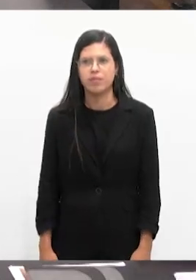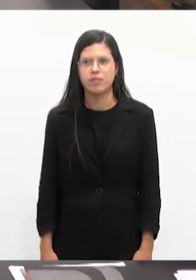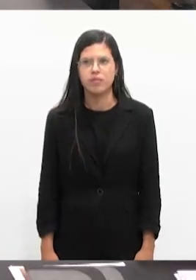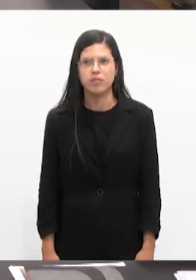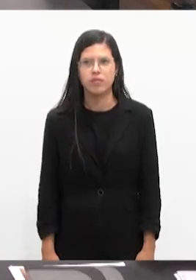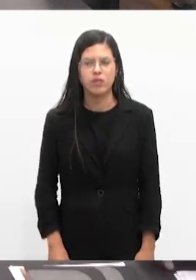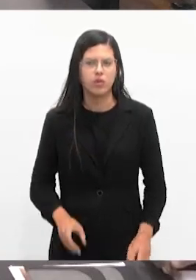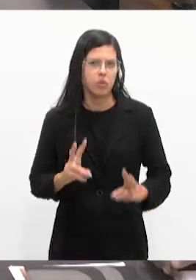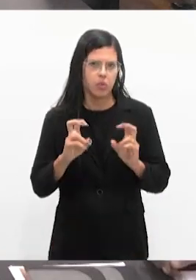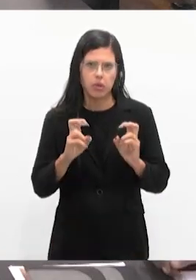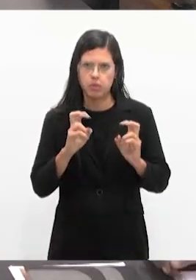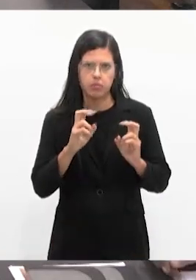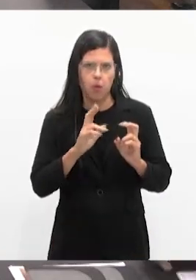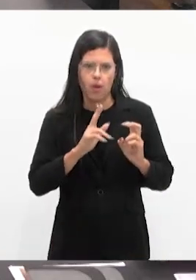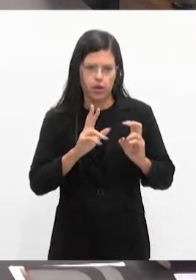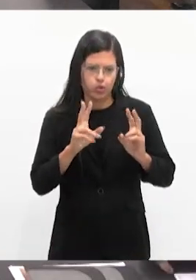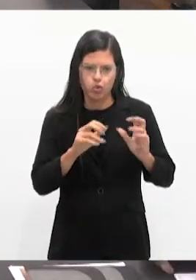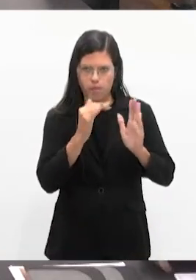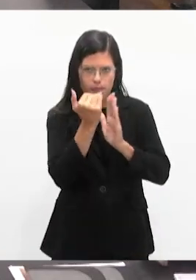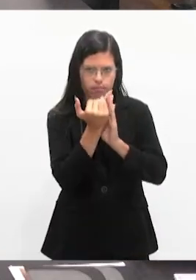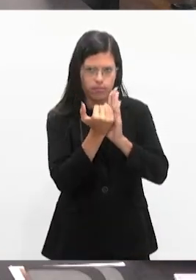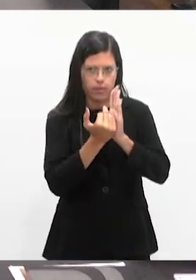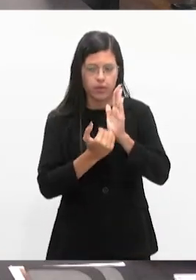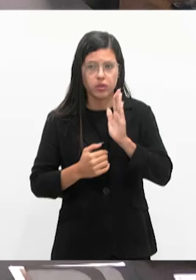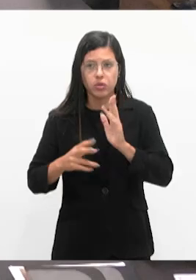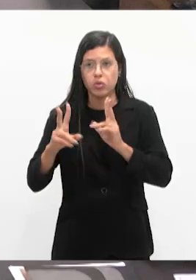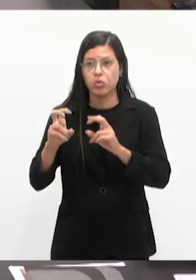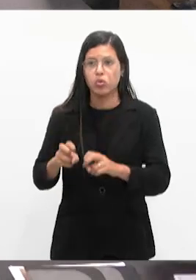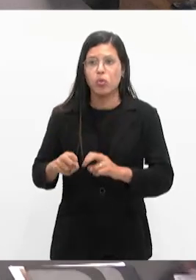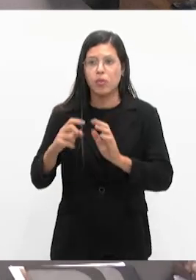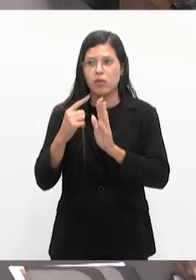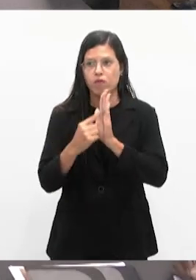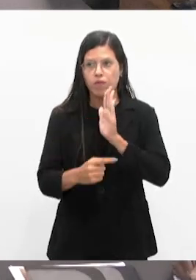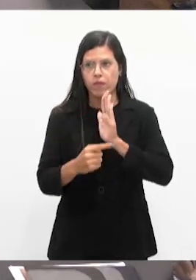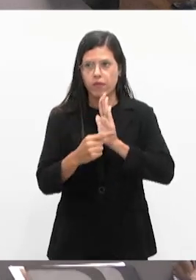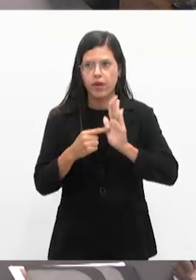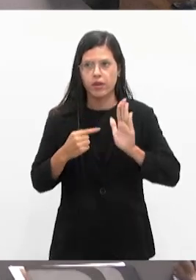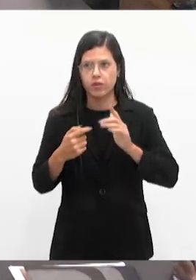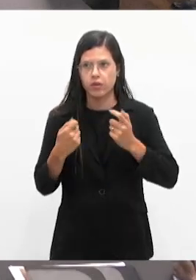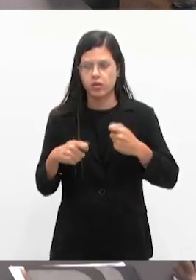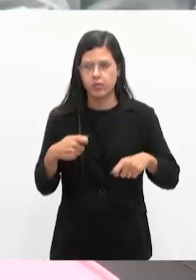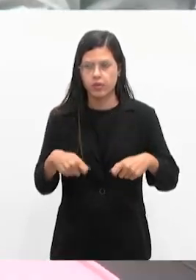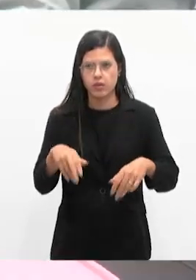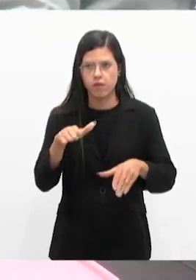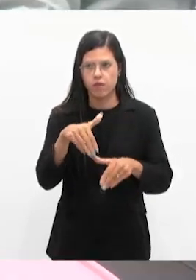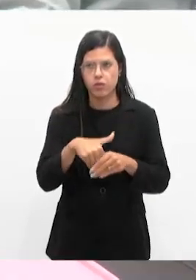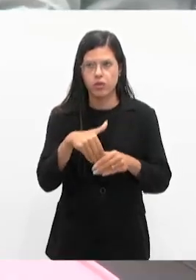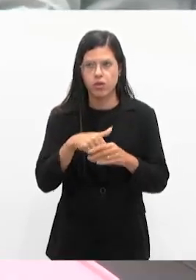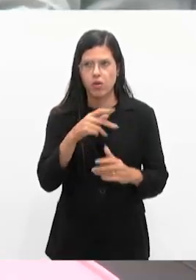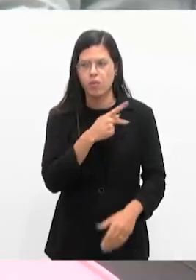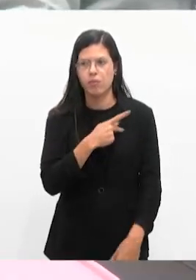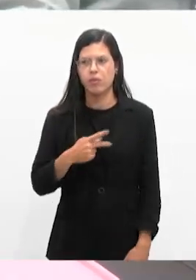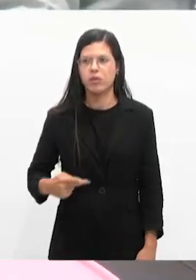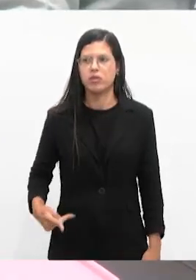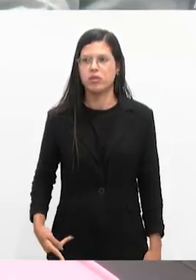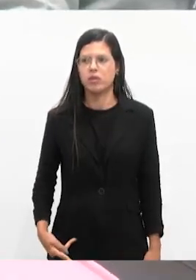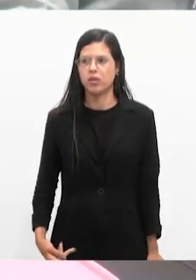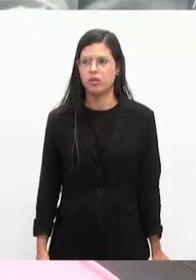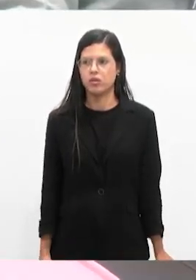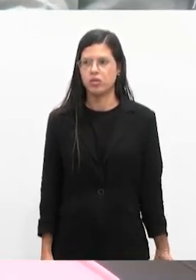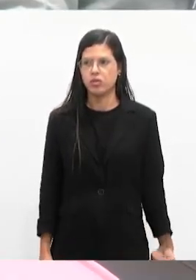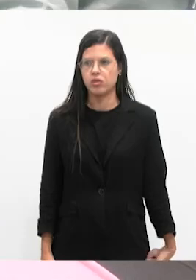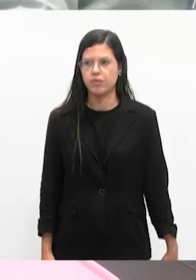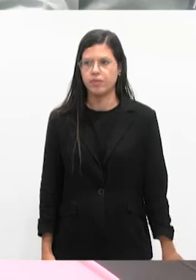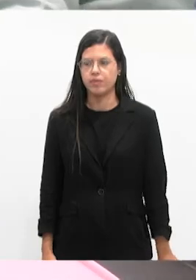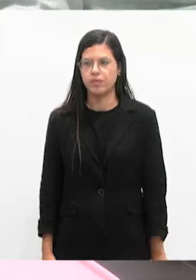sobre a pauta, é sobre a questão dos vetos que a gente tem que votar. O presidente